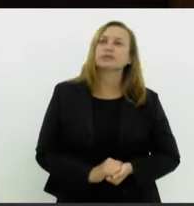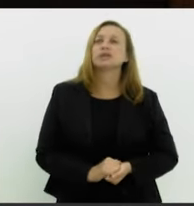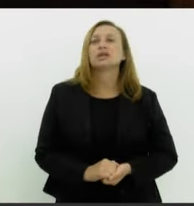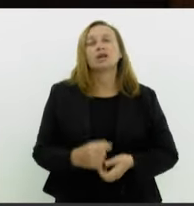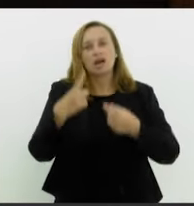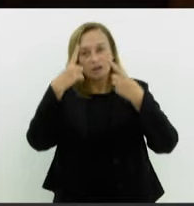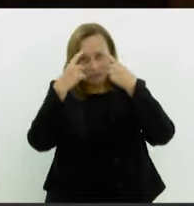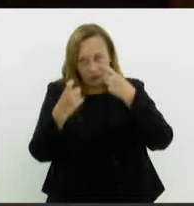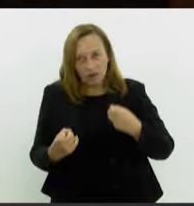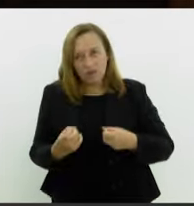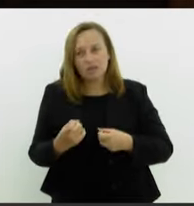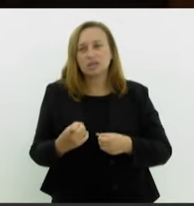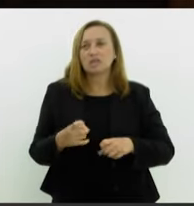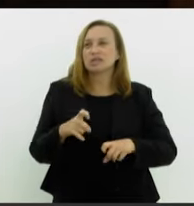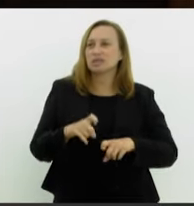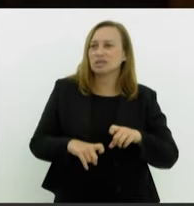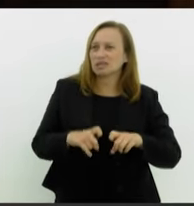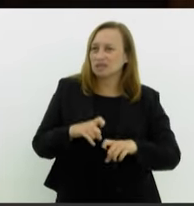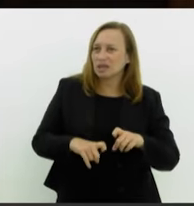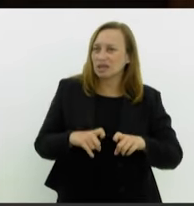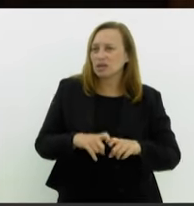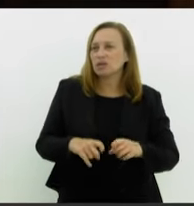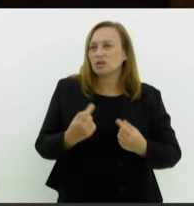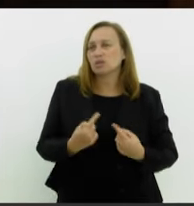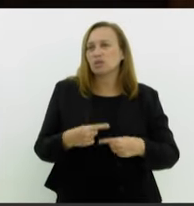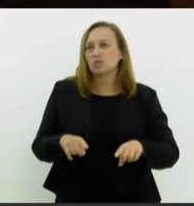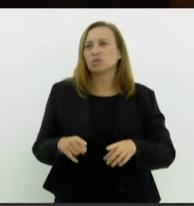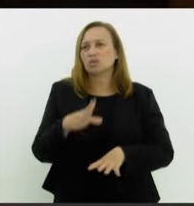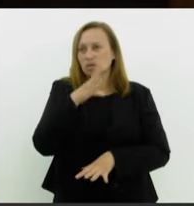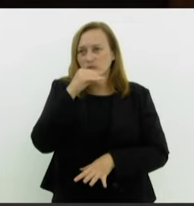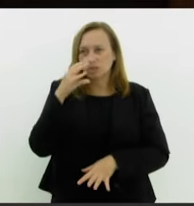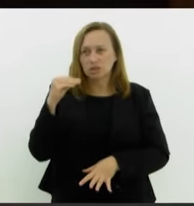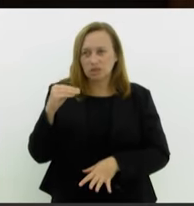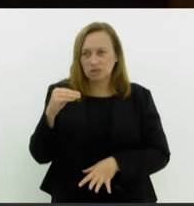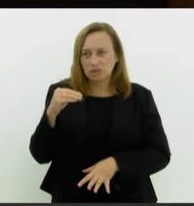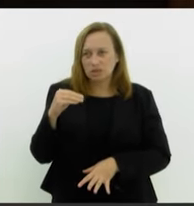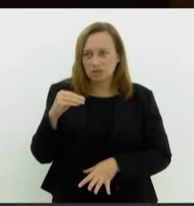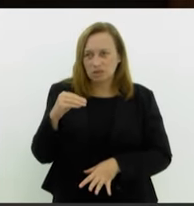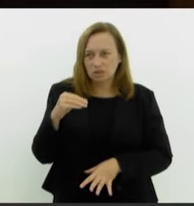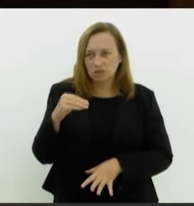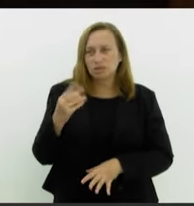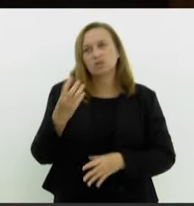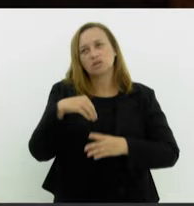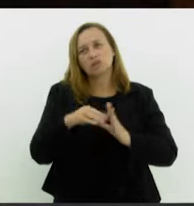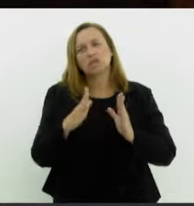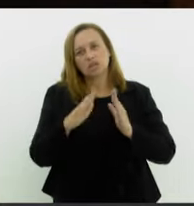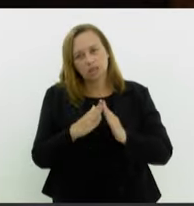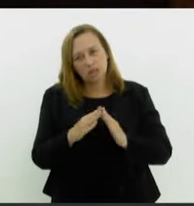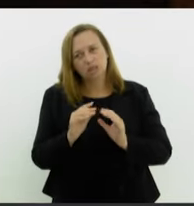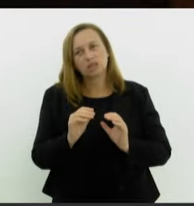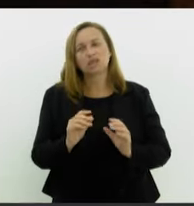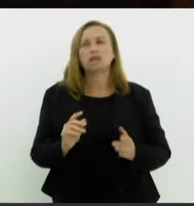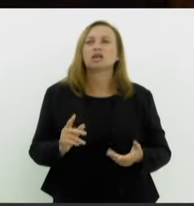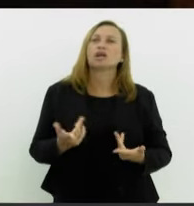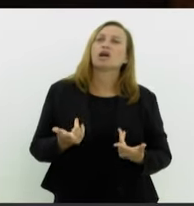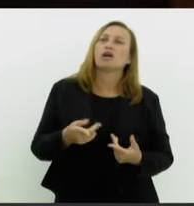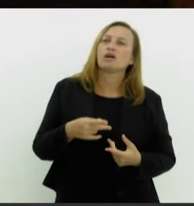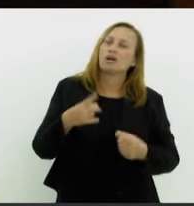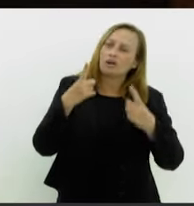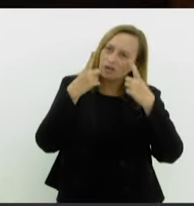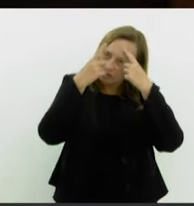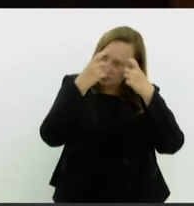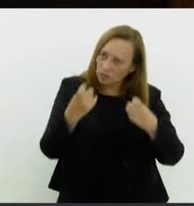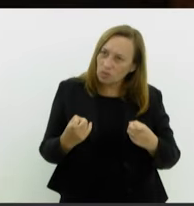a violência sexual praticada contra meninas e adolescentes em grande parte no ambiente doméstico a gente fala da violência no